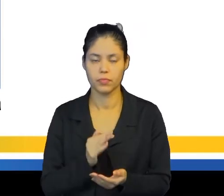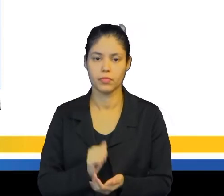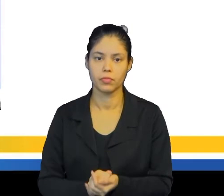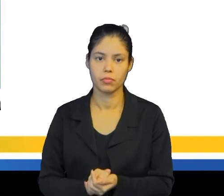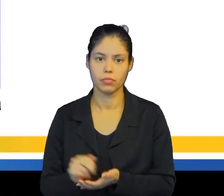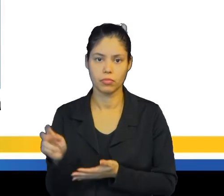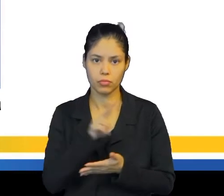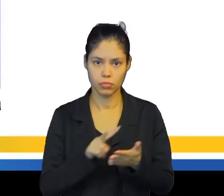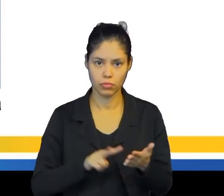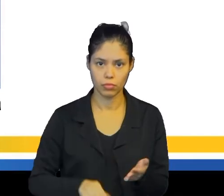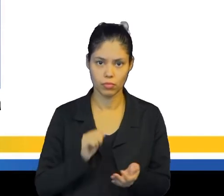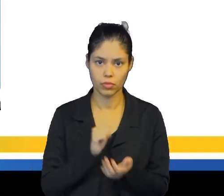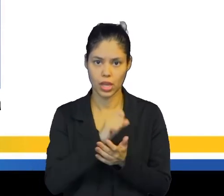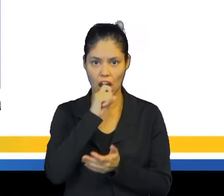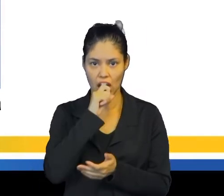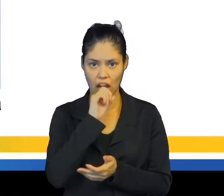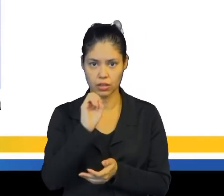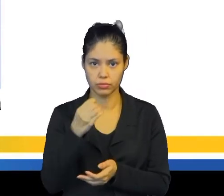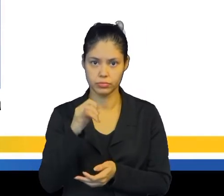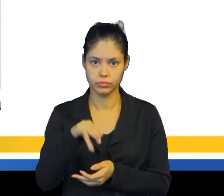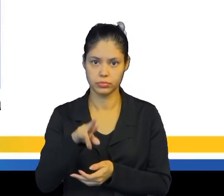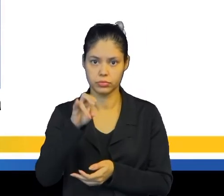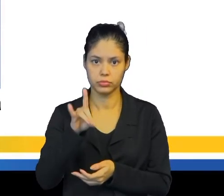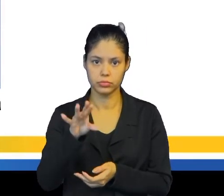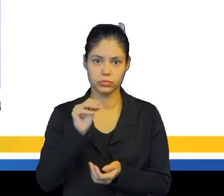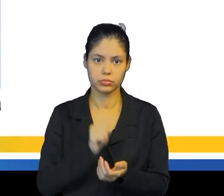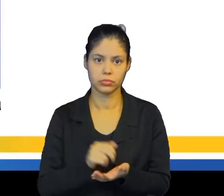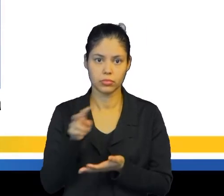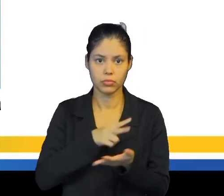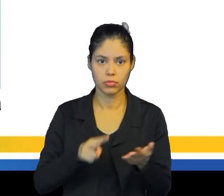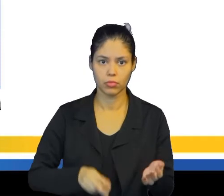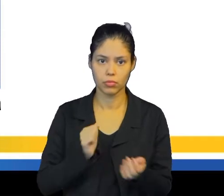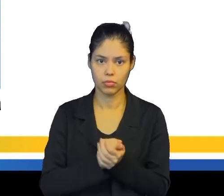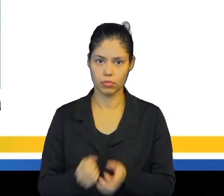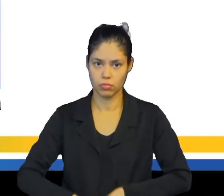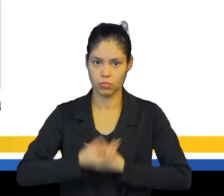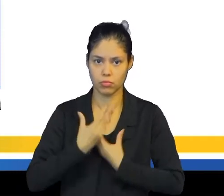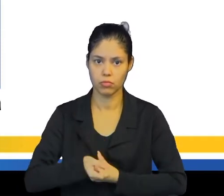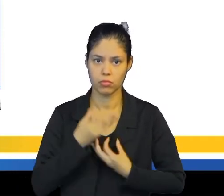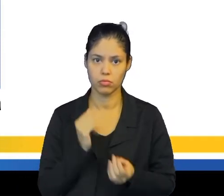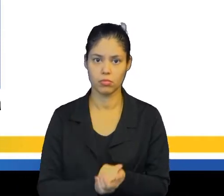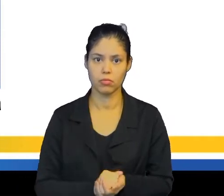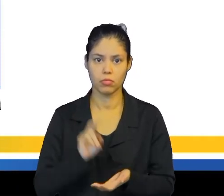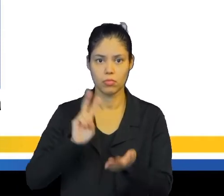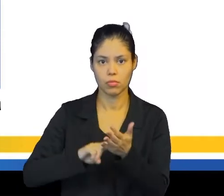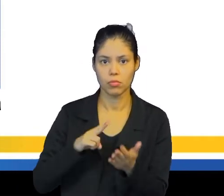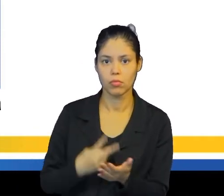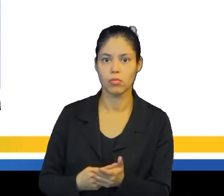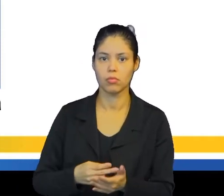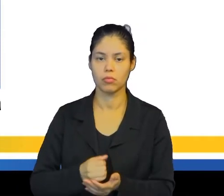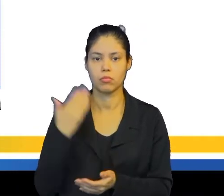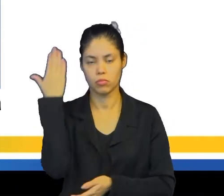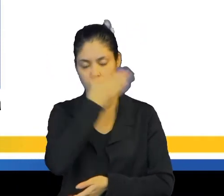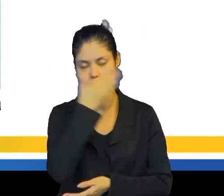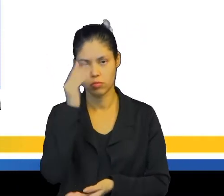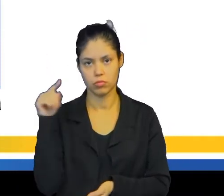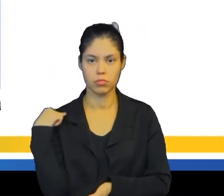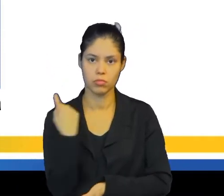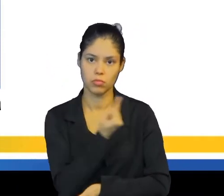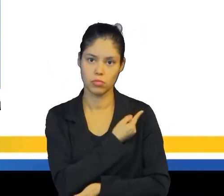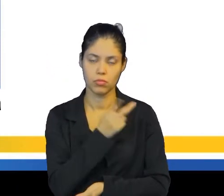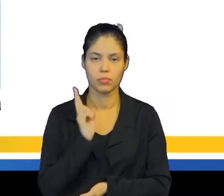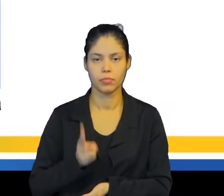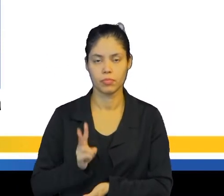ser literais com a inveja ou a ínvidia, na leitura poética que se traduz cegos de